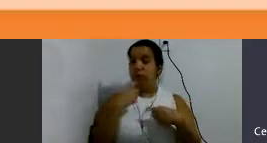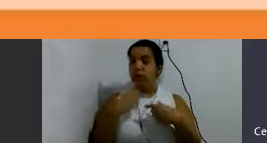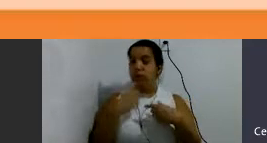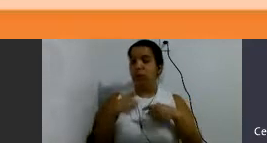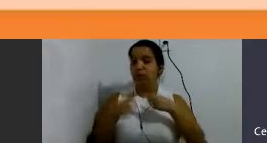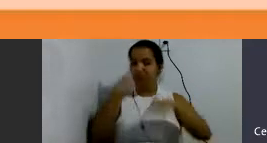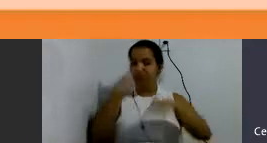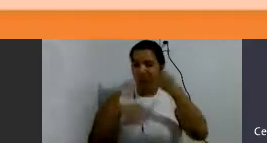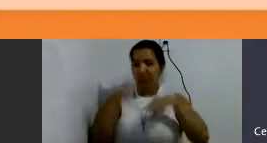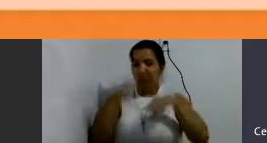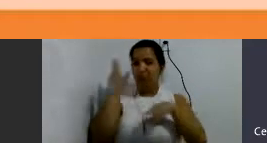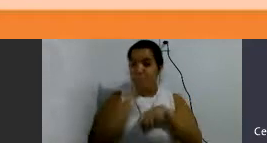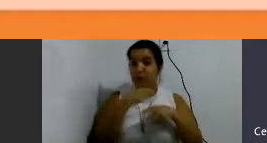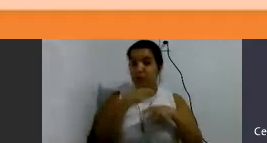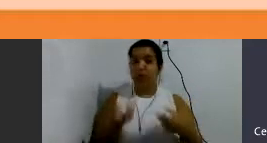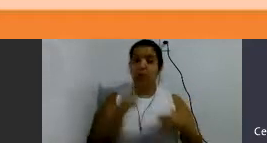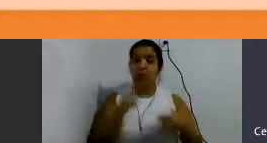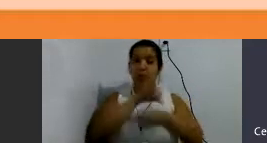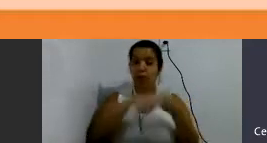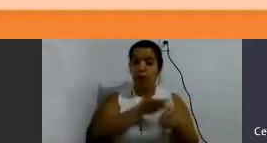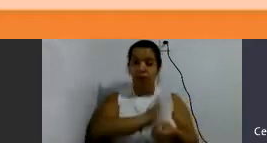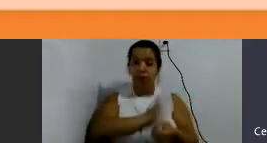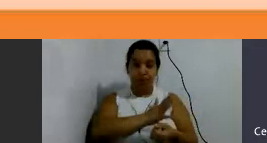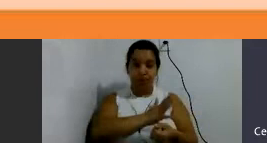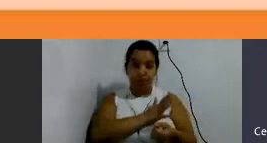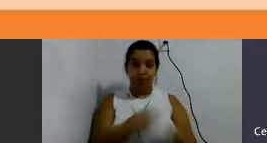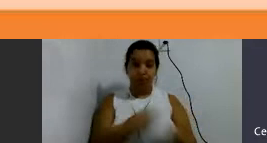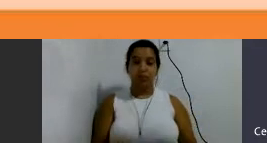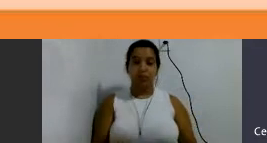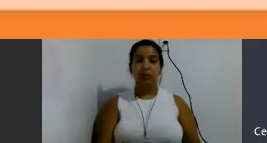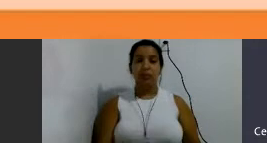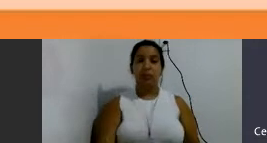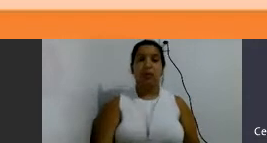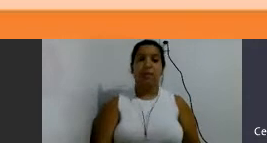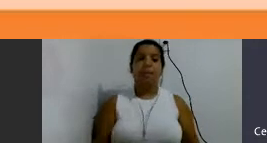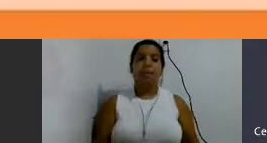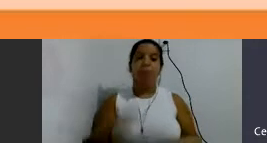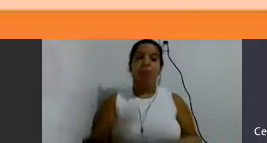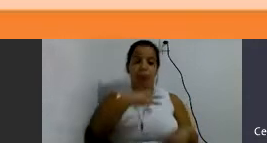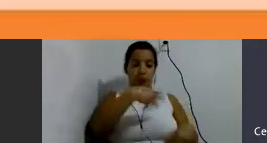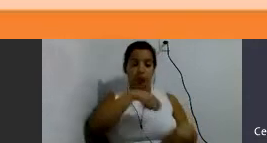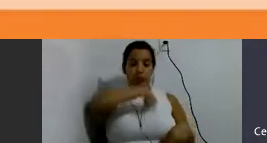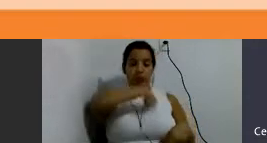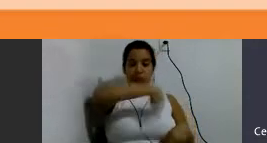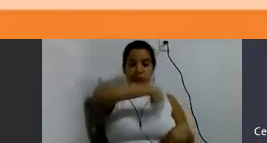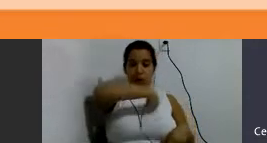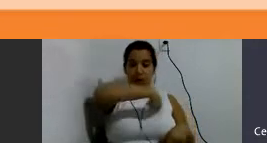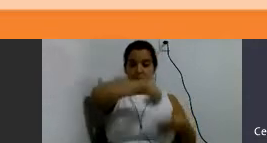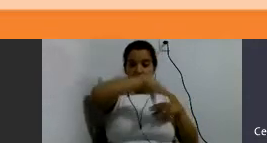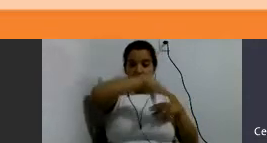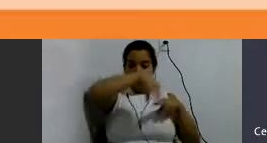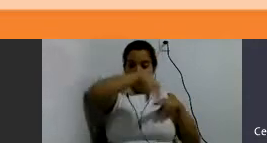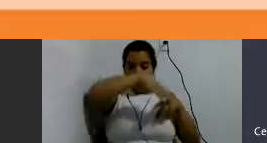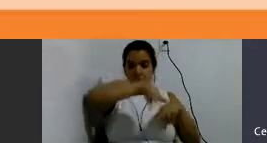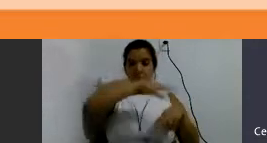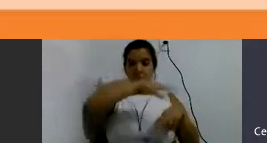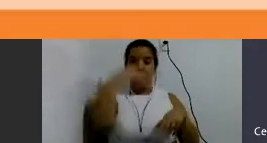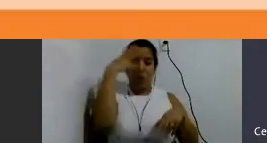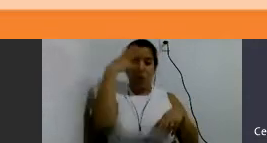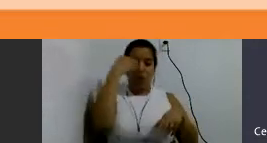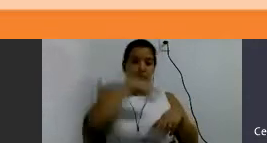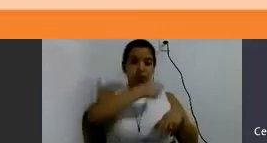Alterações cardíacas, então a gente consegue identificar através de eletrocardiograma uma insuficiência cardíaca